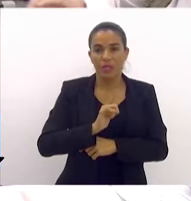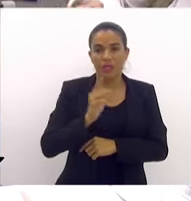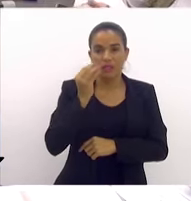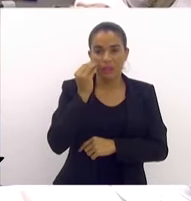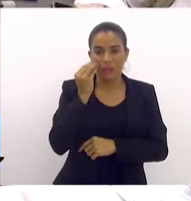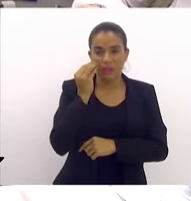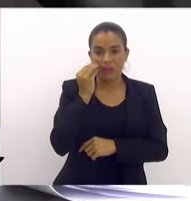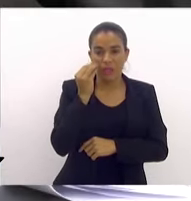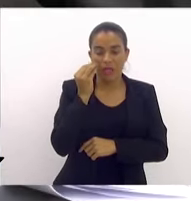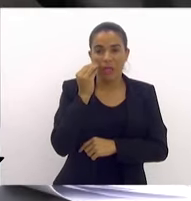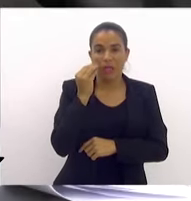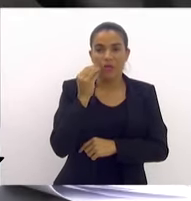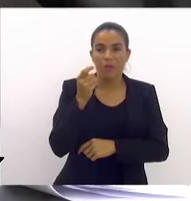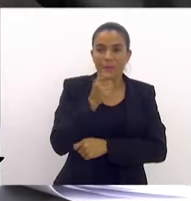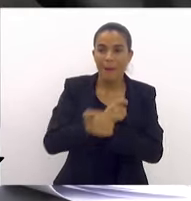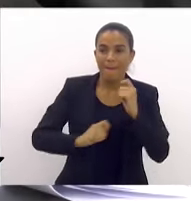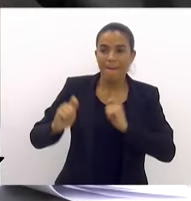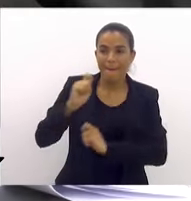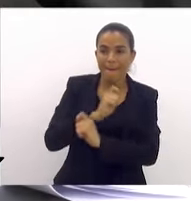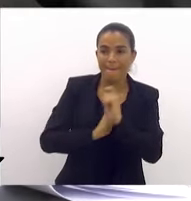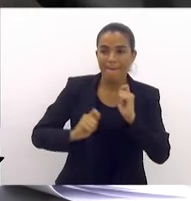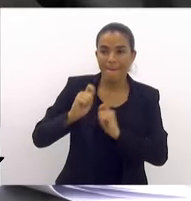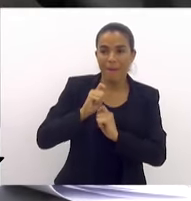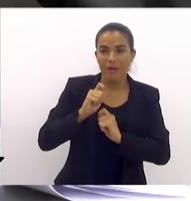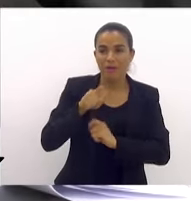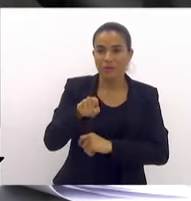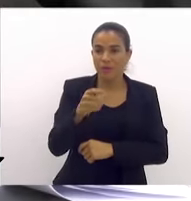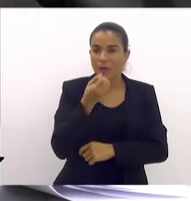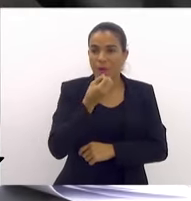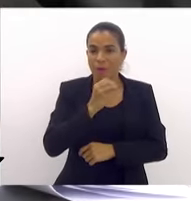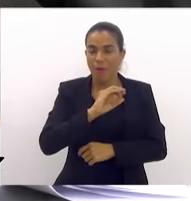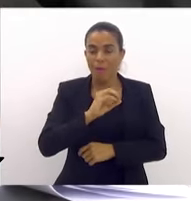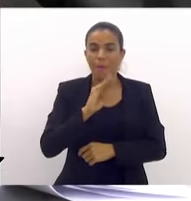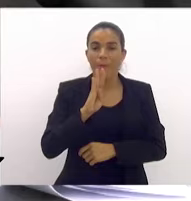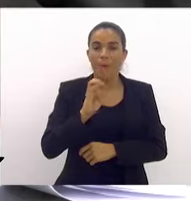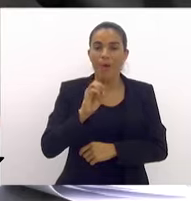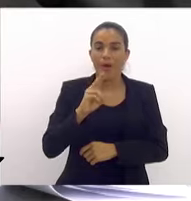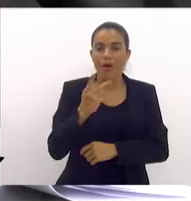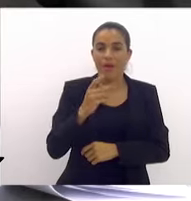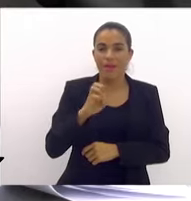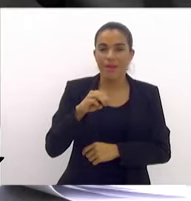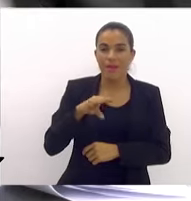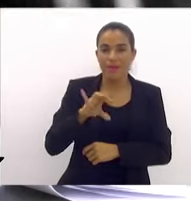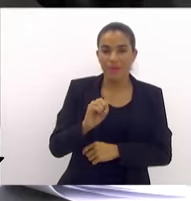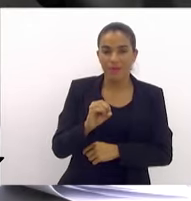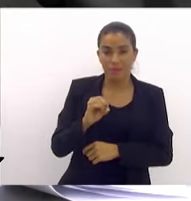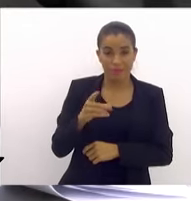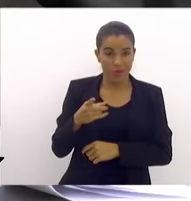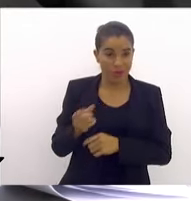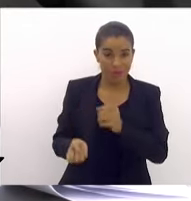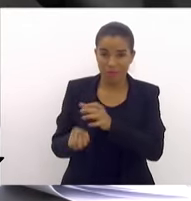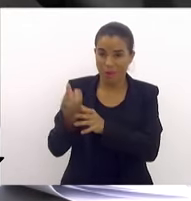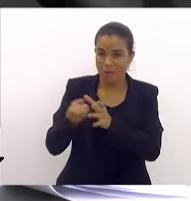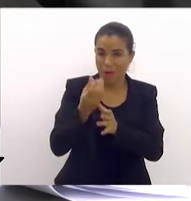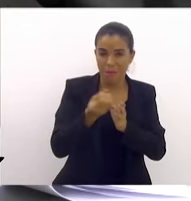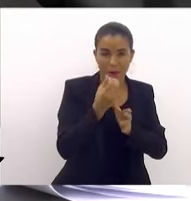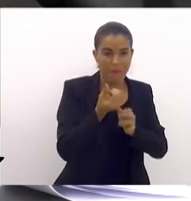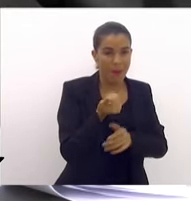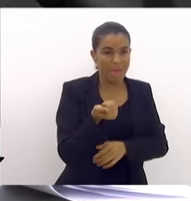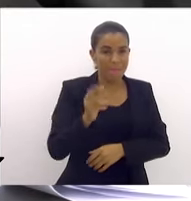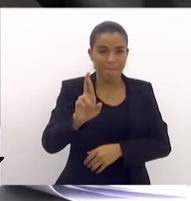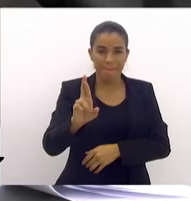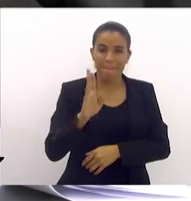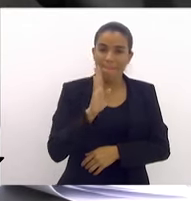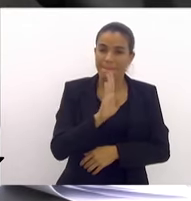O senhor tem tentado nos convencer que o senhor é um boêmio, porque o número de bares que o senhor aqui